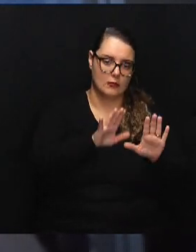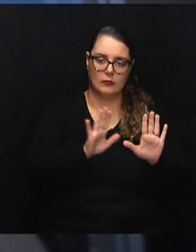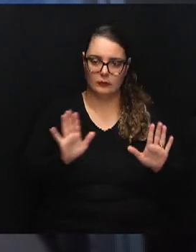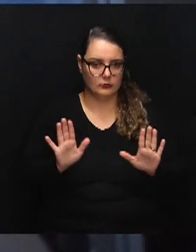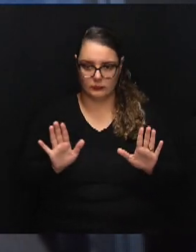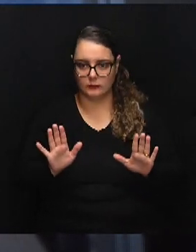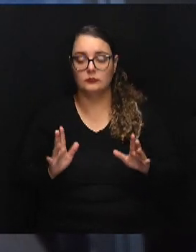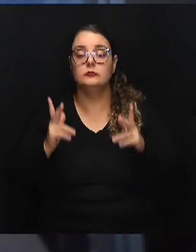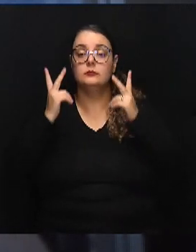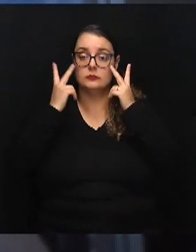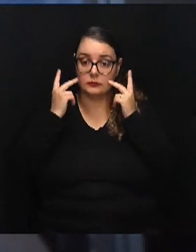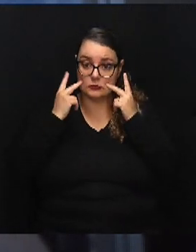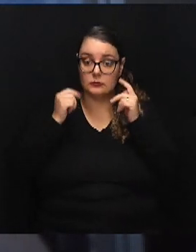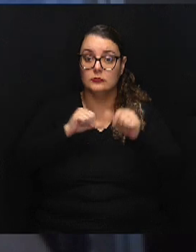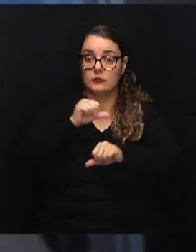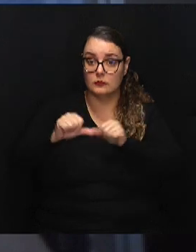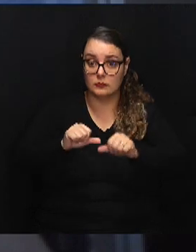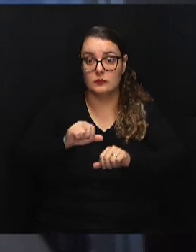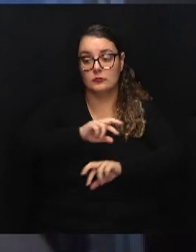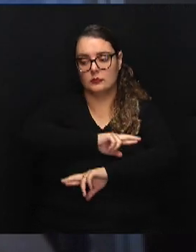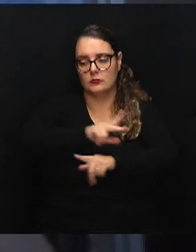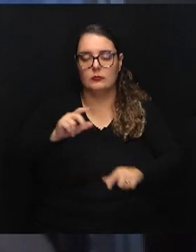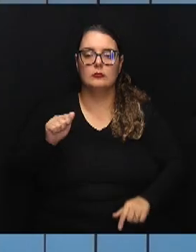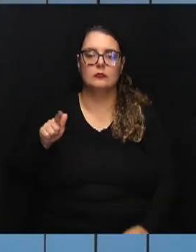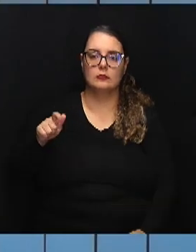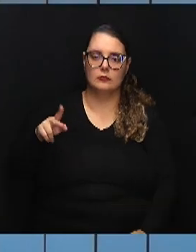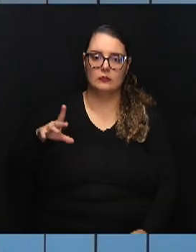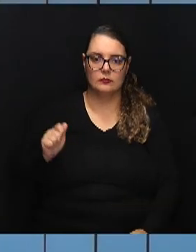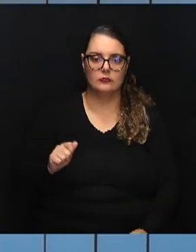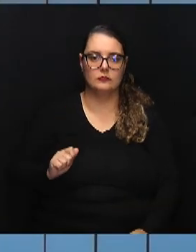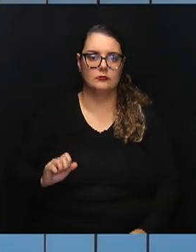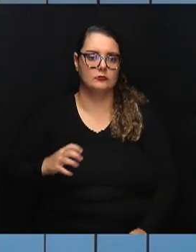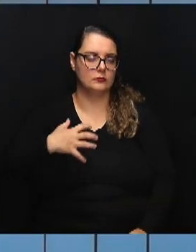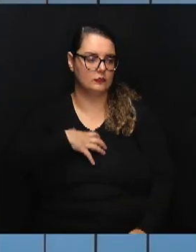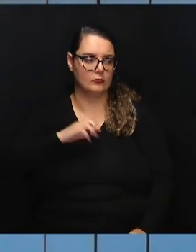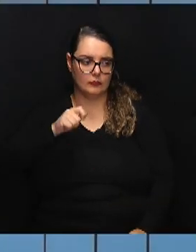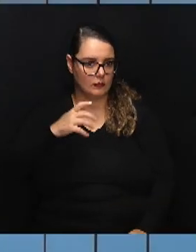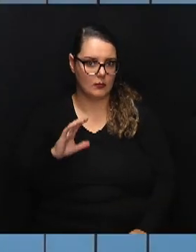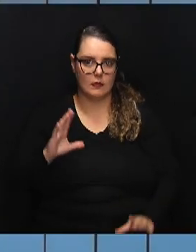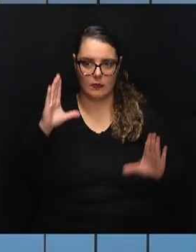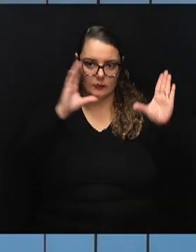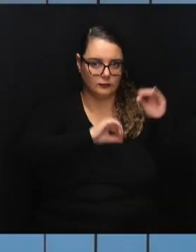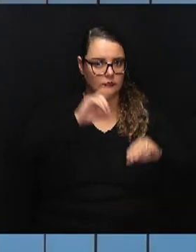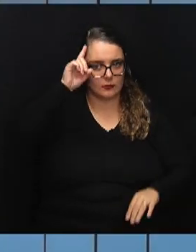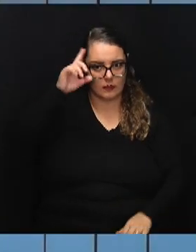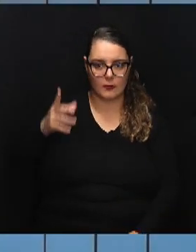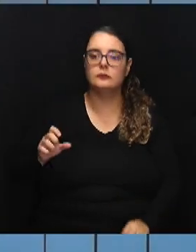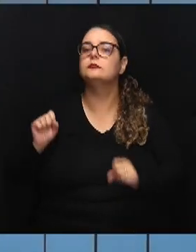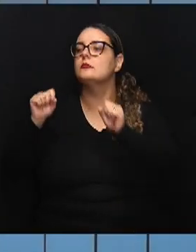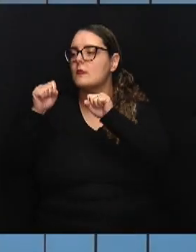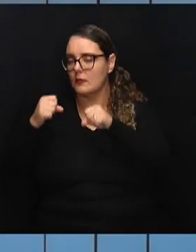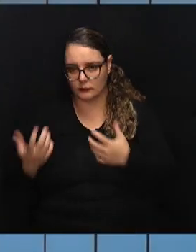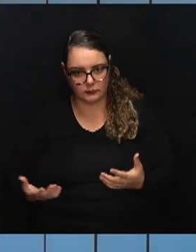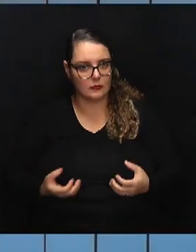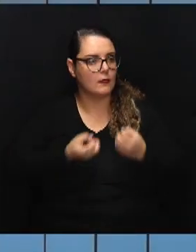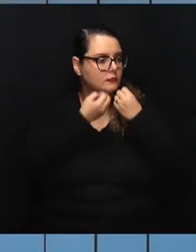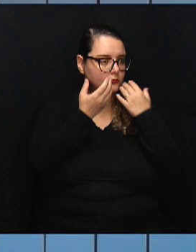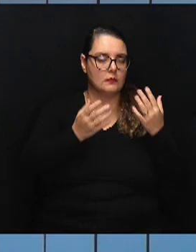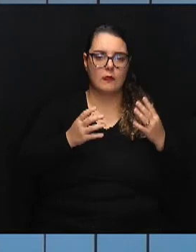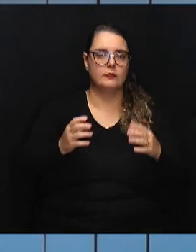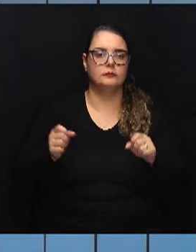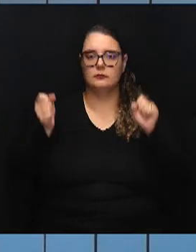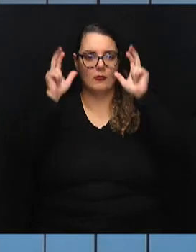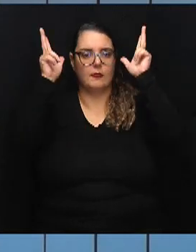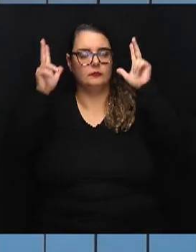Ele geralmente é uma alteração aguda. É um sintoma que aparece ali de repente, a pessoa está bem e aí